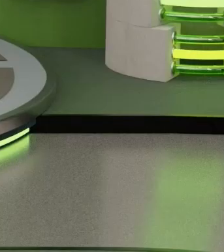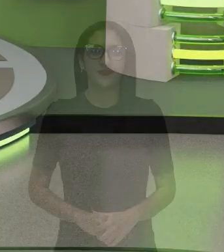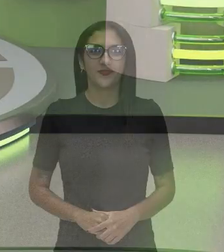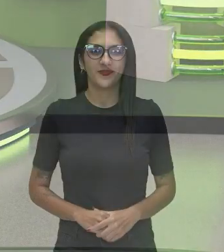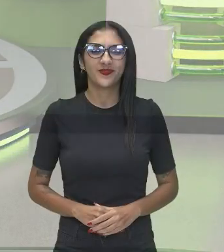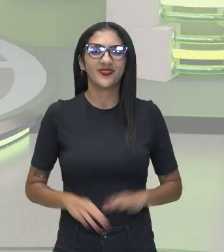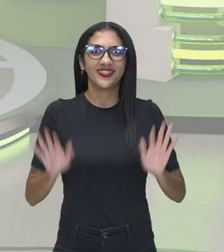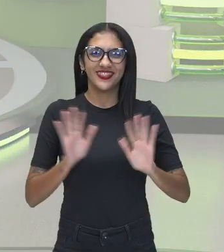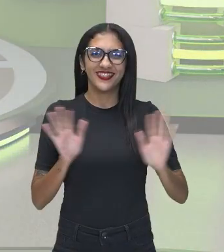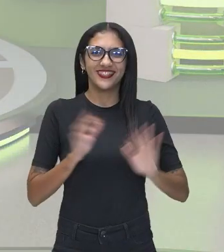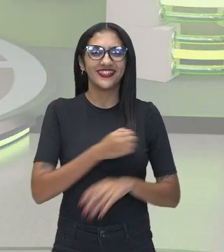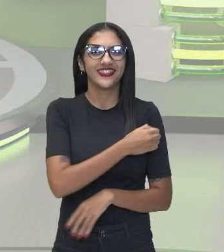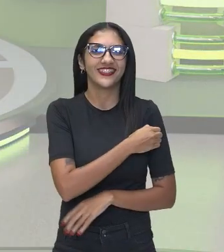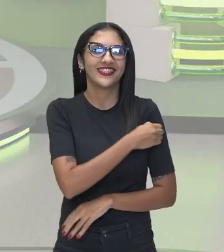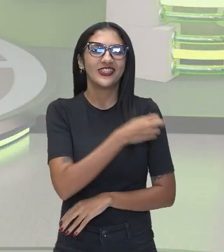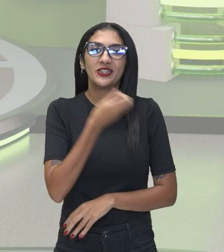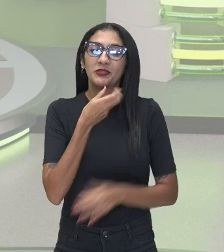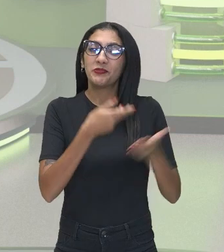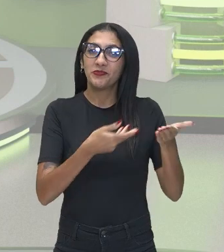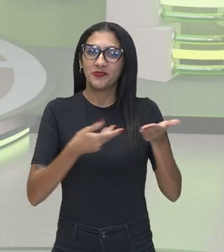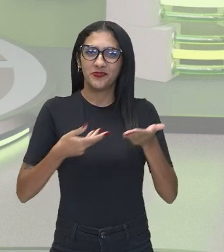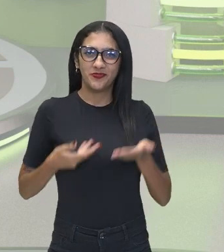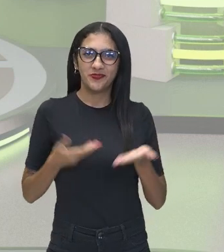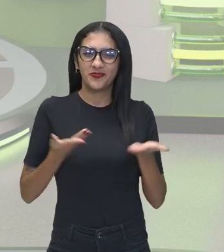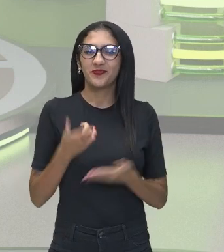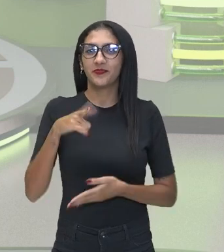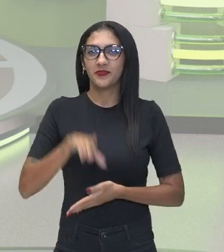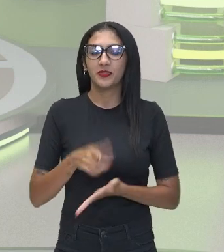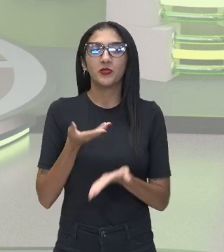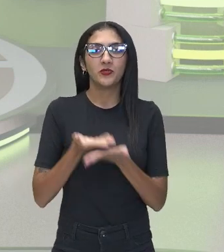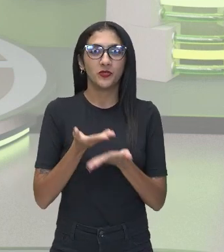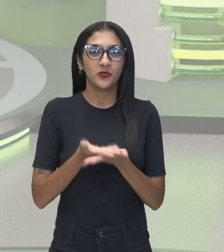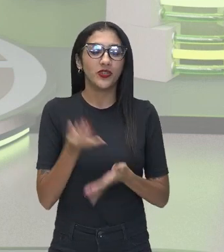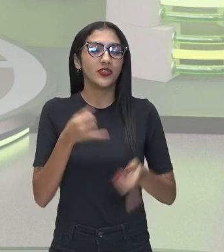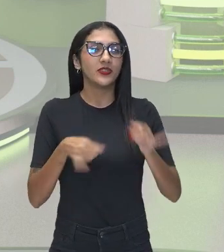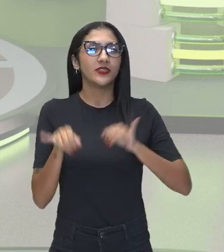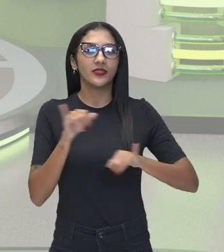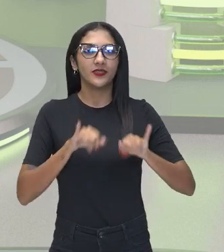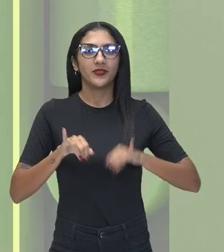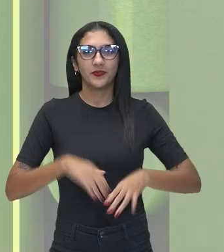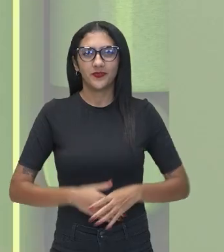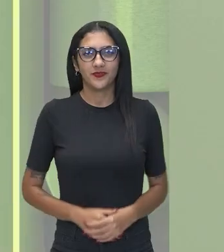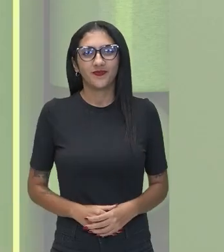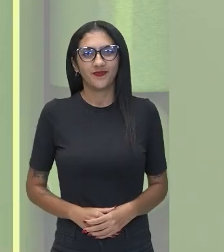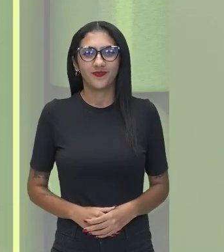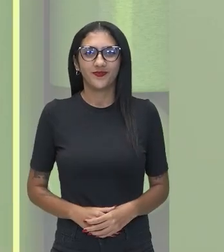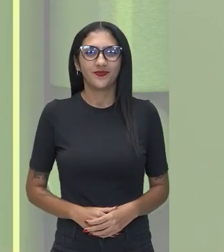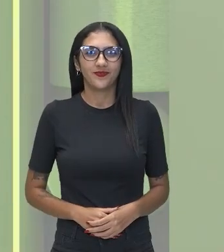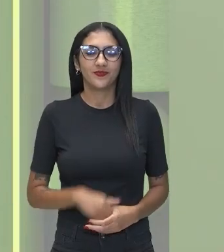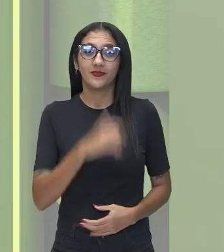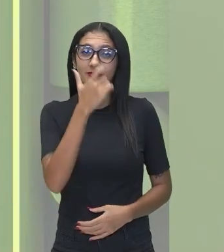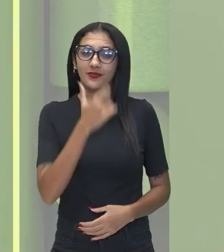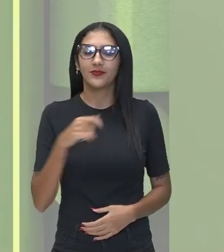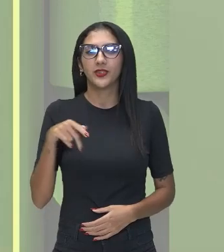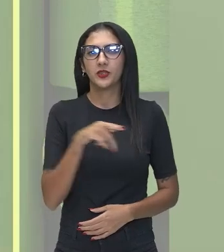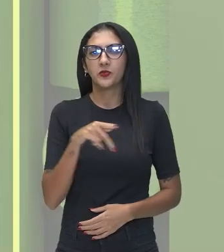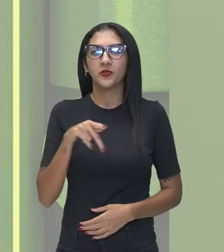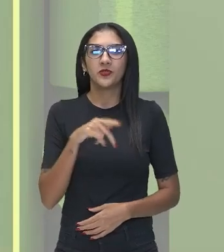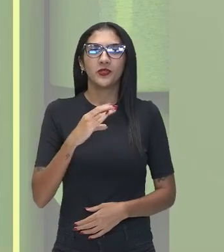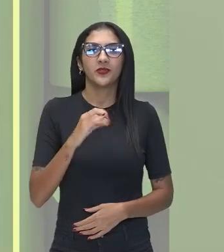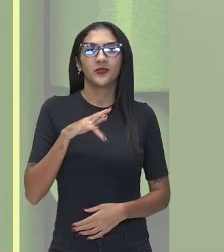Olá, meus queridos, sejam todos muito bem-vindos a mais uma aula de Química. Eu sou a